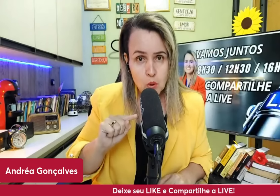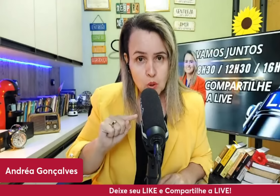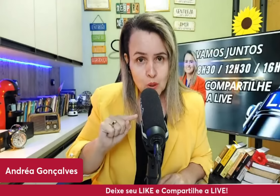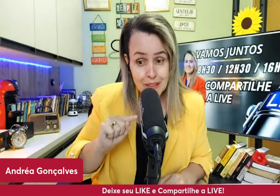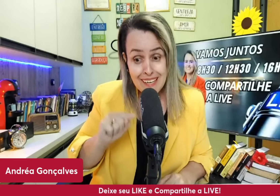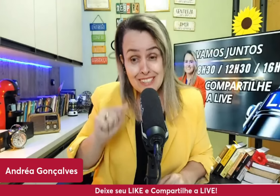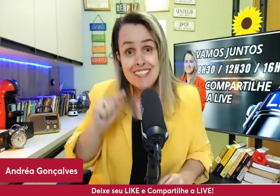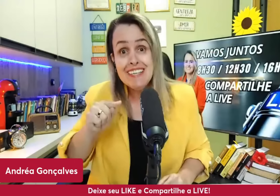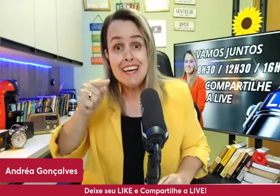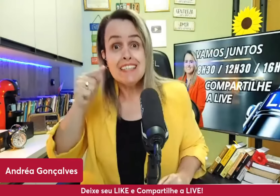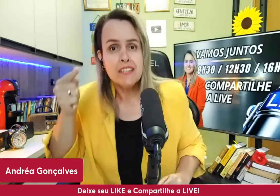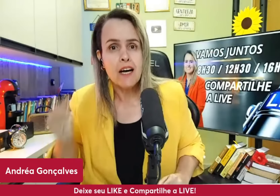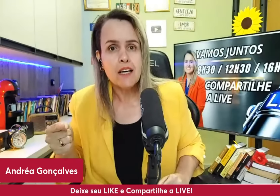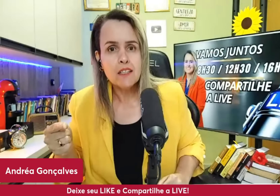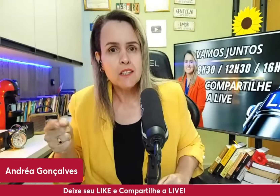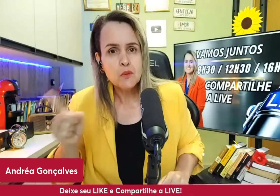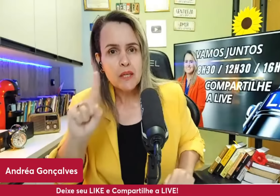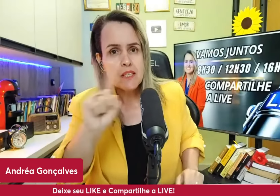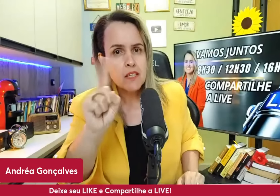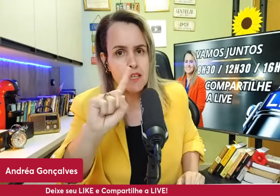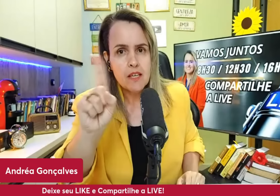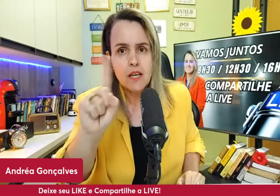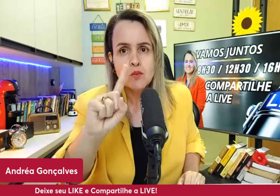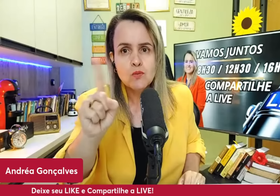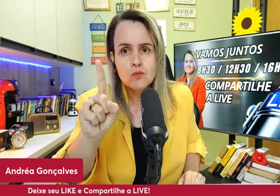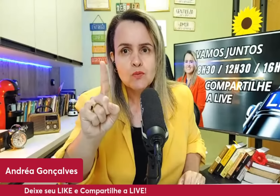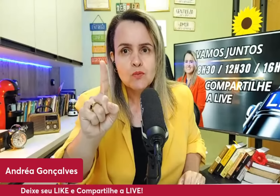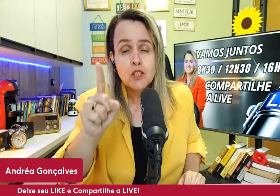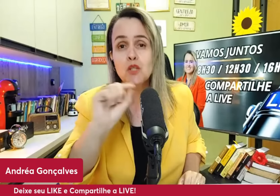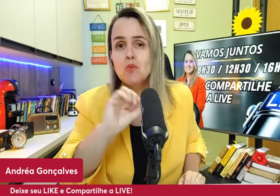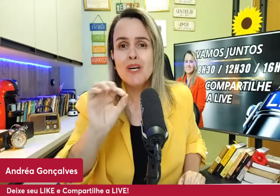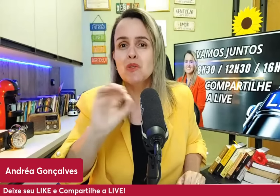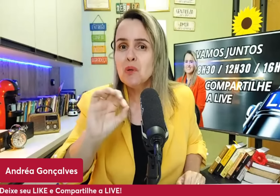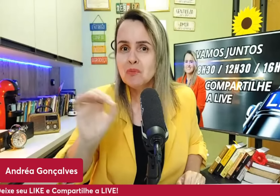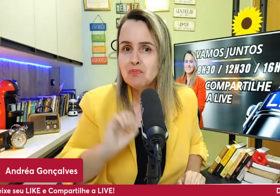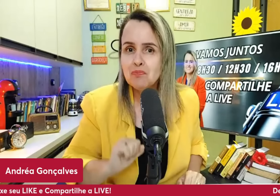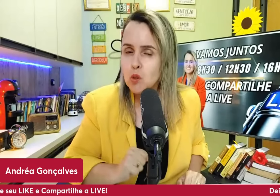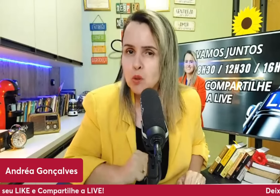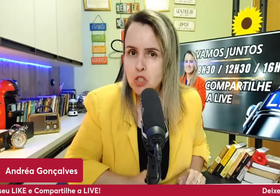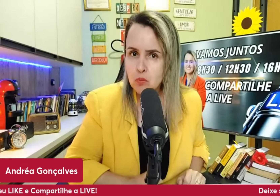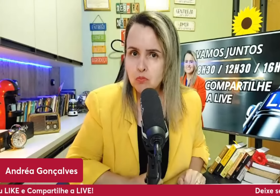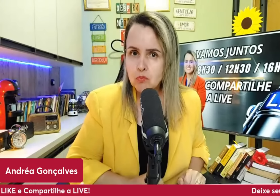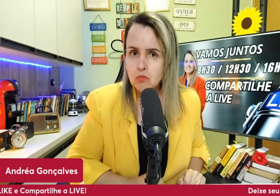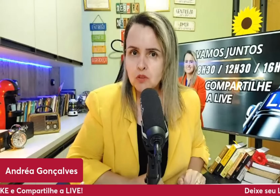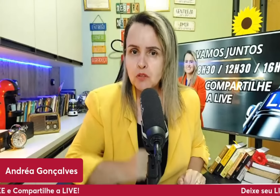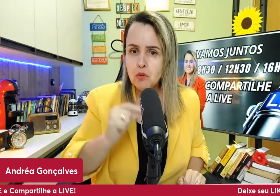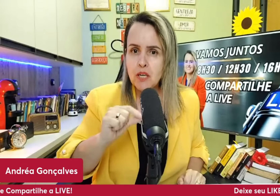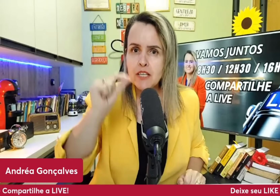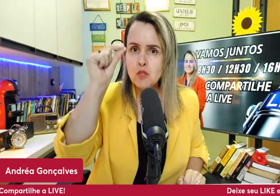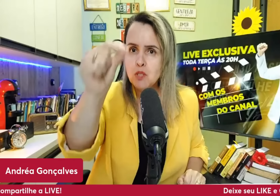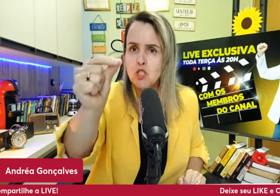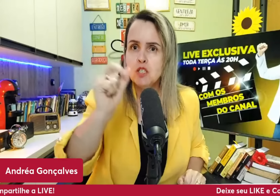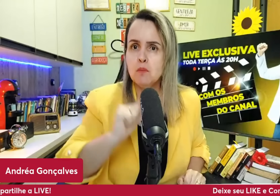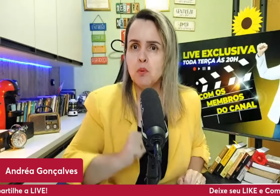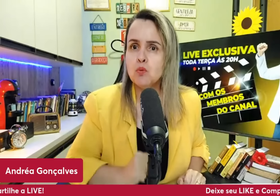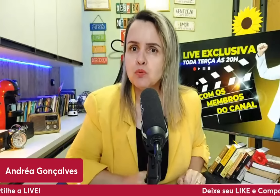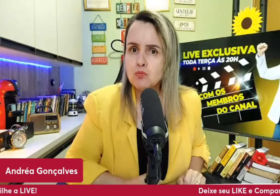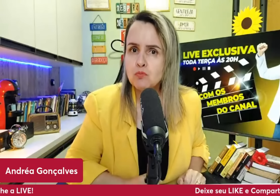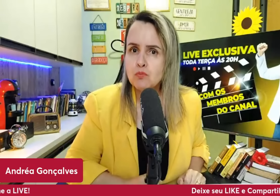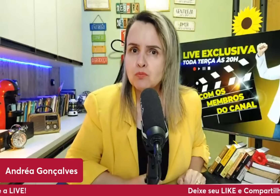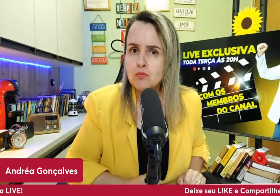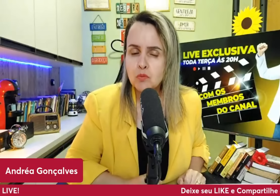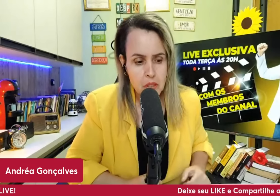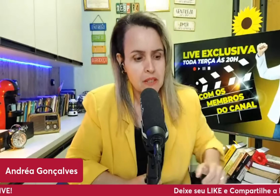Senador da direita não é da esquerda não que não aguentou hoje e foi lá desmentir esse